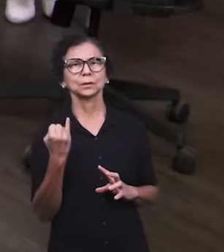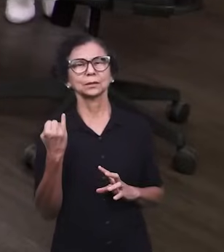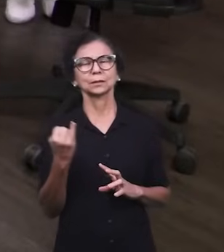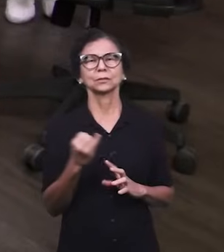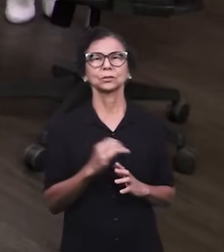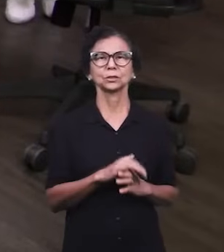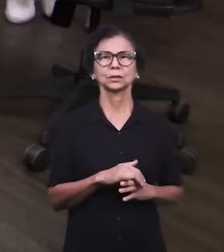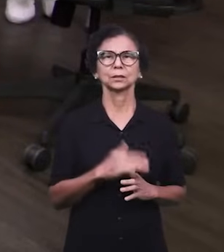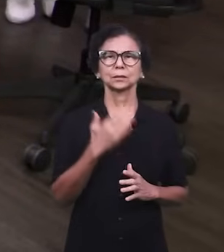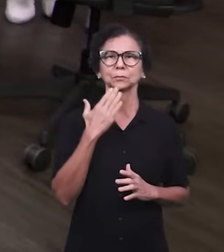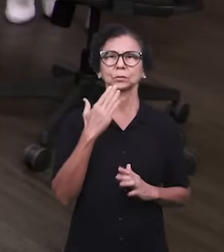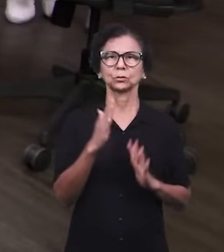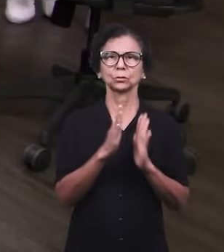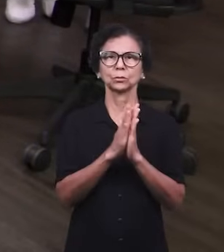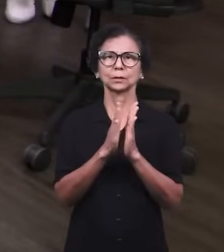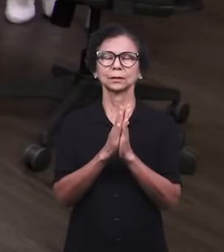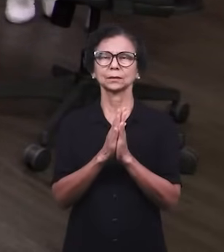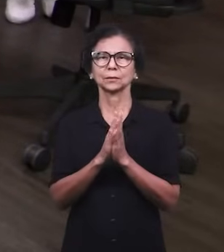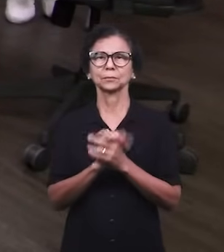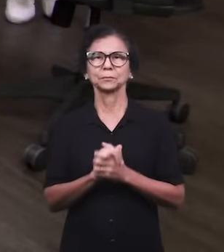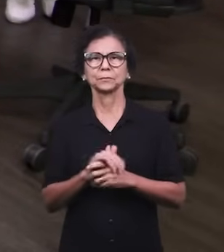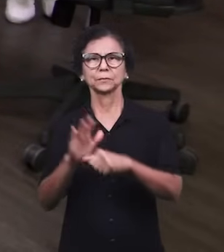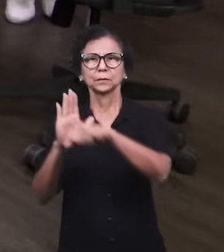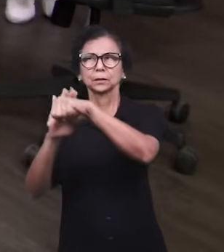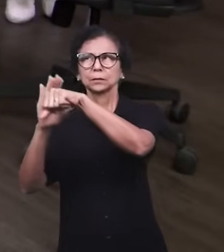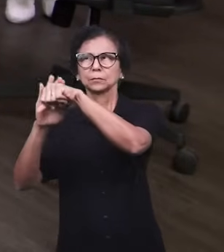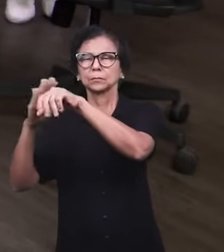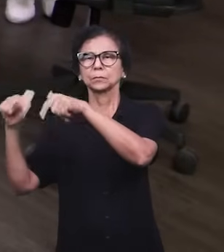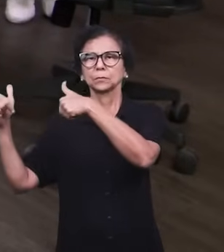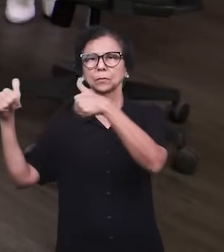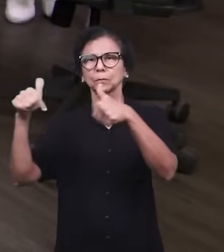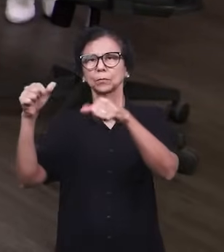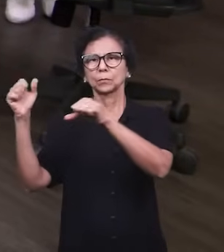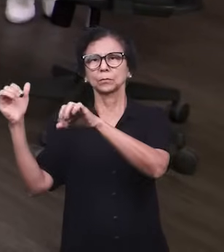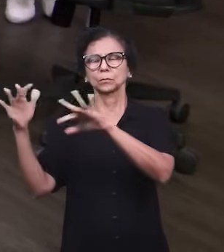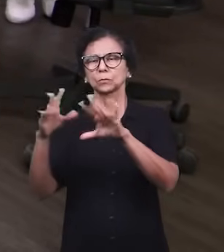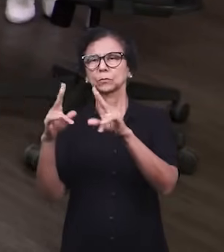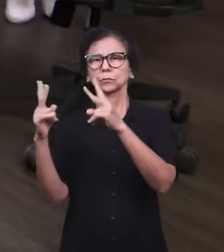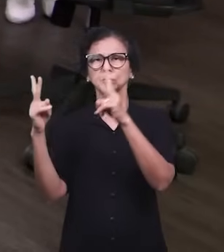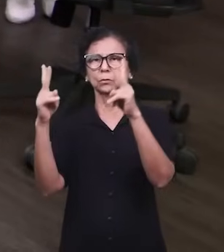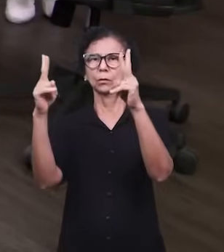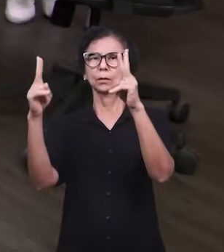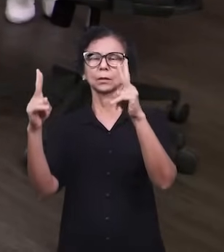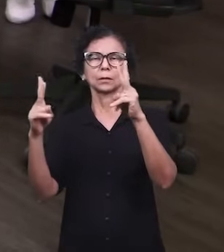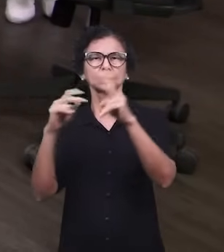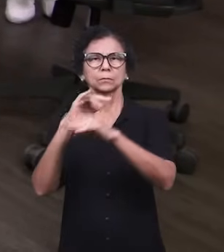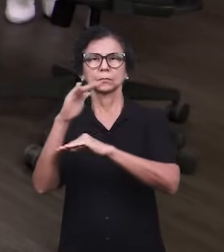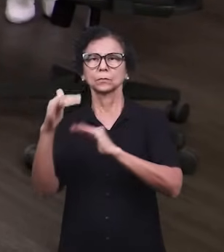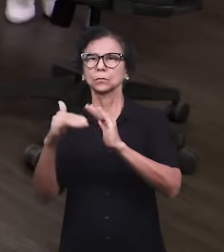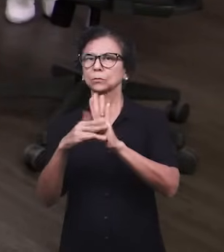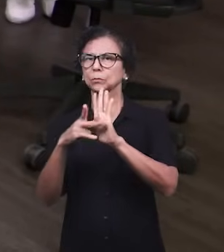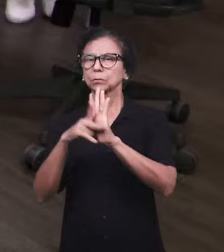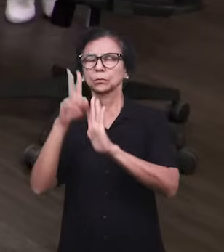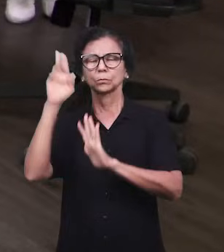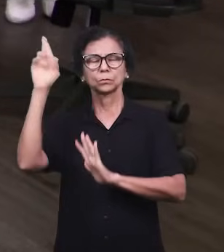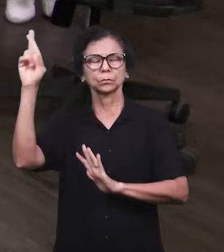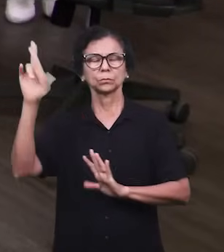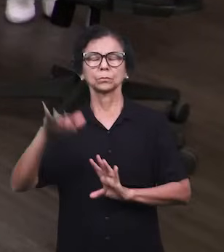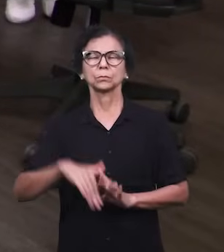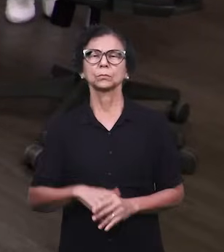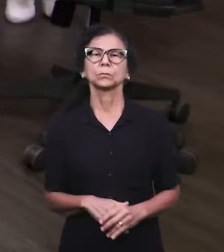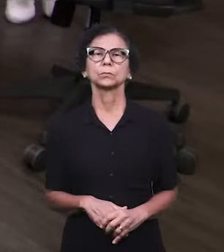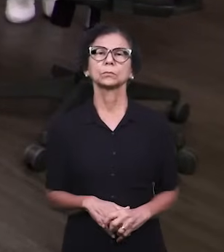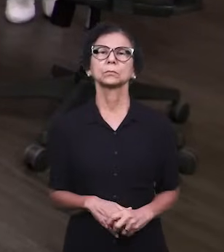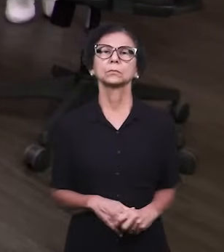receber oração, porque a operação é do Senhor, né? A bênção é do Senhor, a vitória acreditada a Ele, o resultado, né?